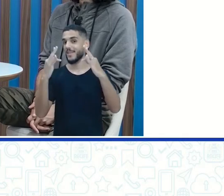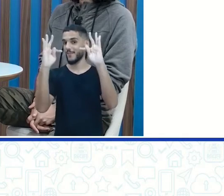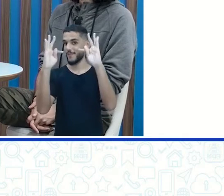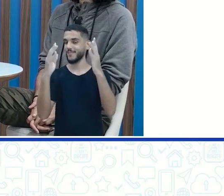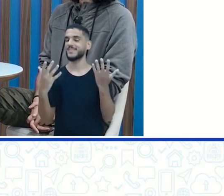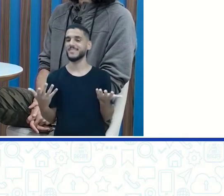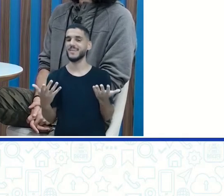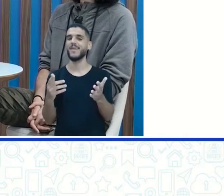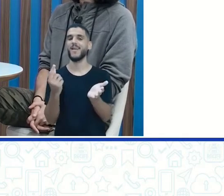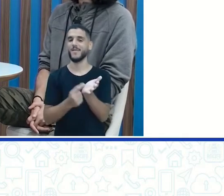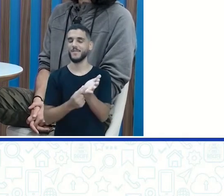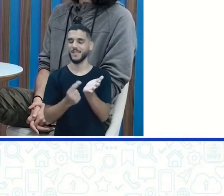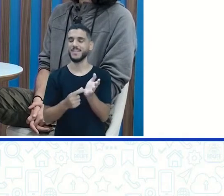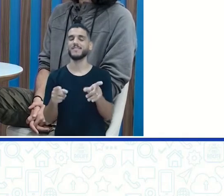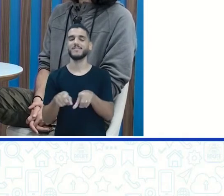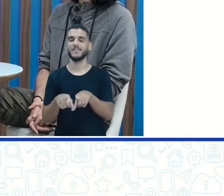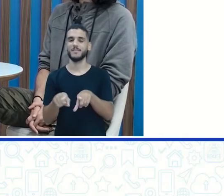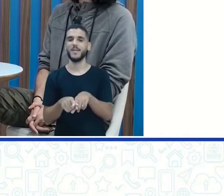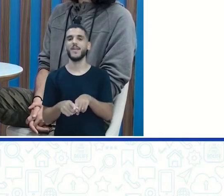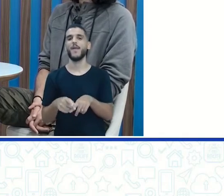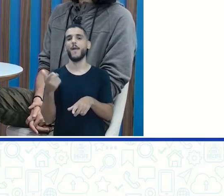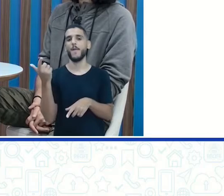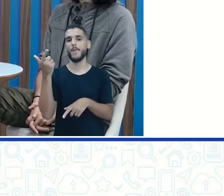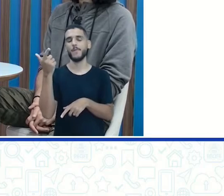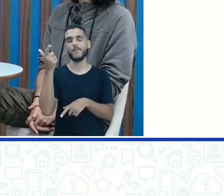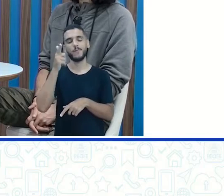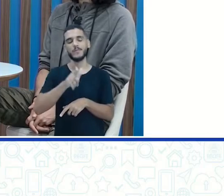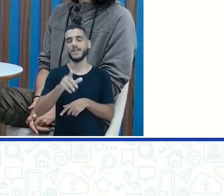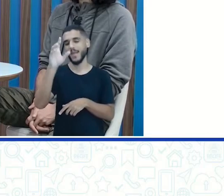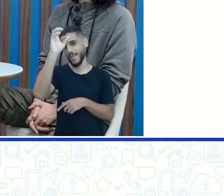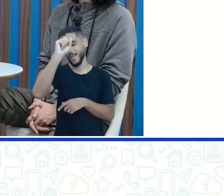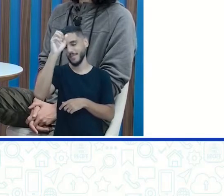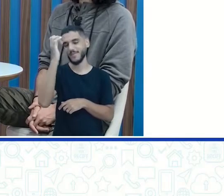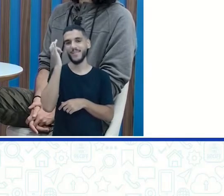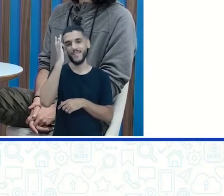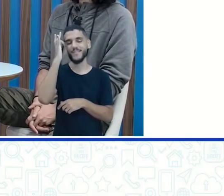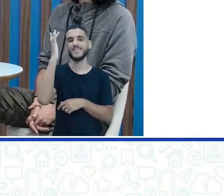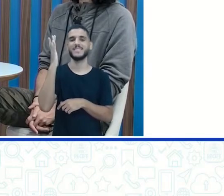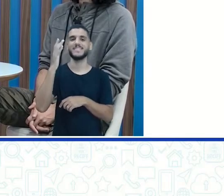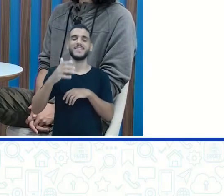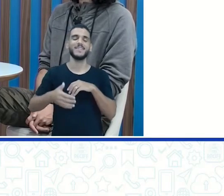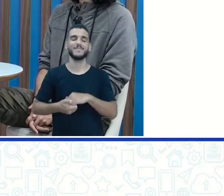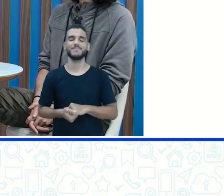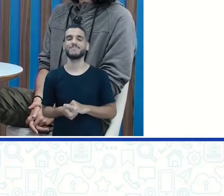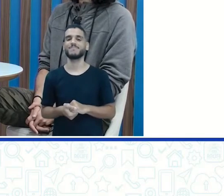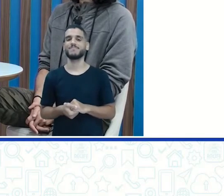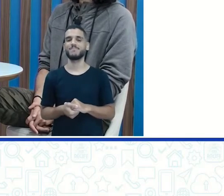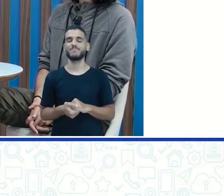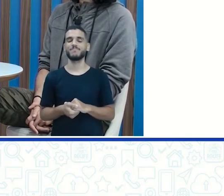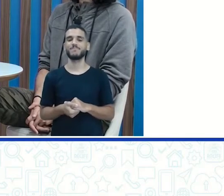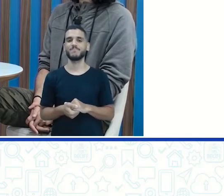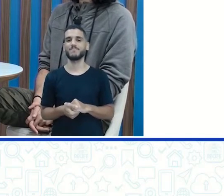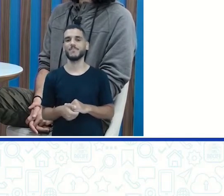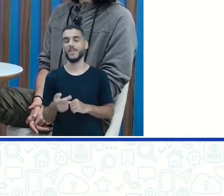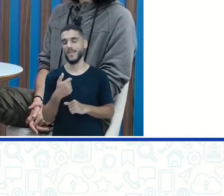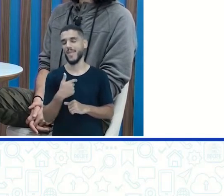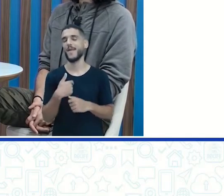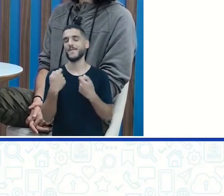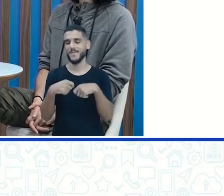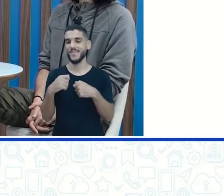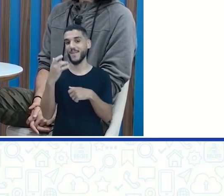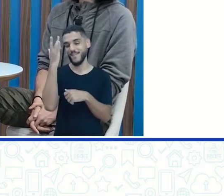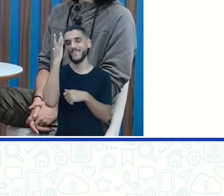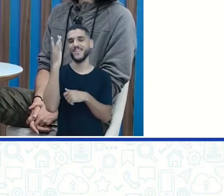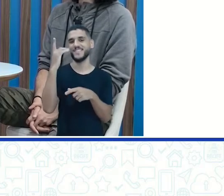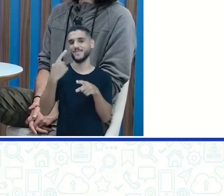dos aplicativos, a gente pode aprender com mais facilidade. Eu mesmo preciso que seja mais fácil para mim, né? Porque eu estou bem